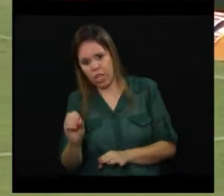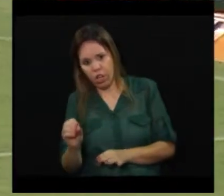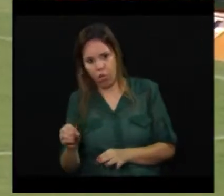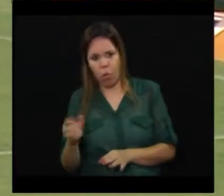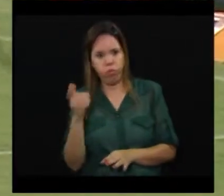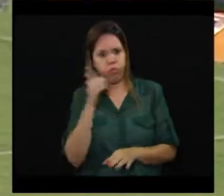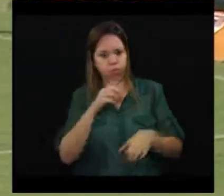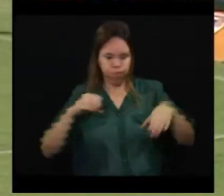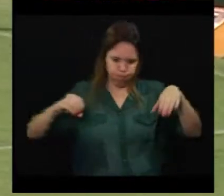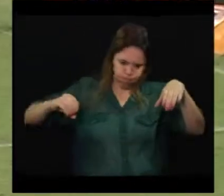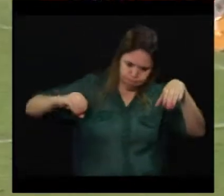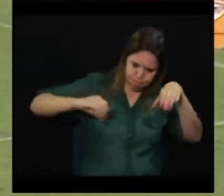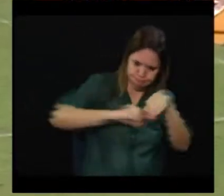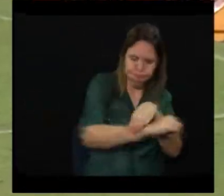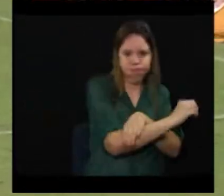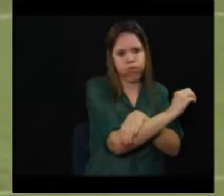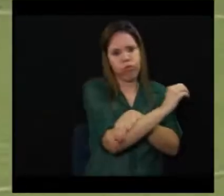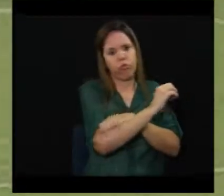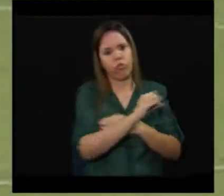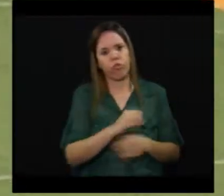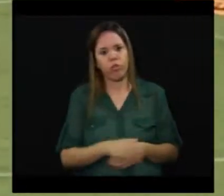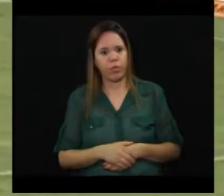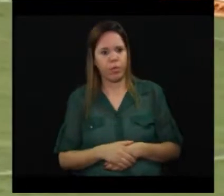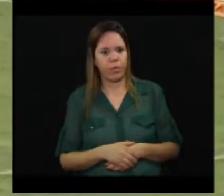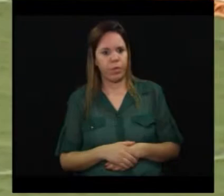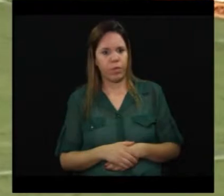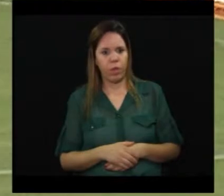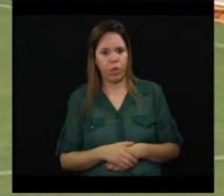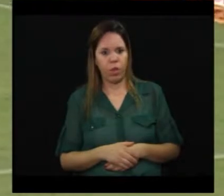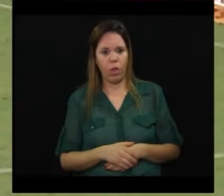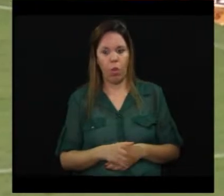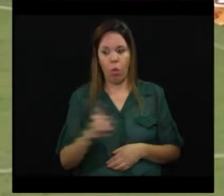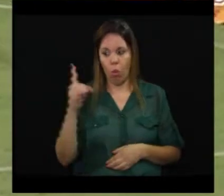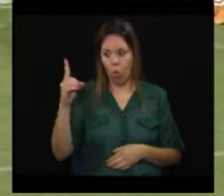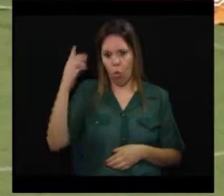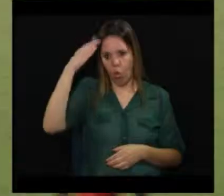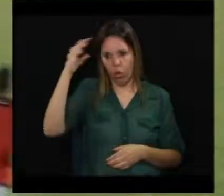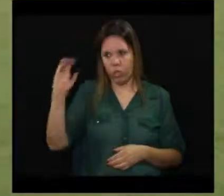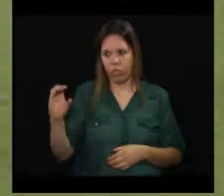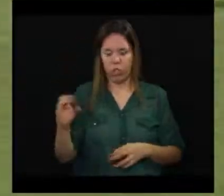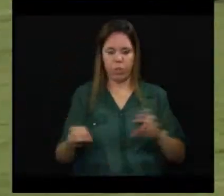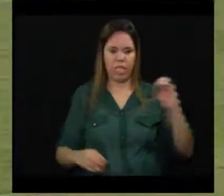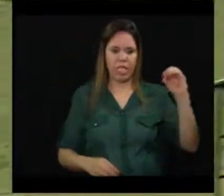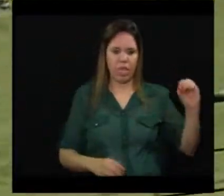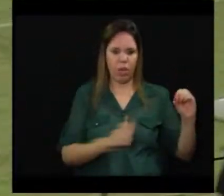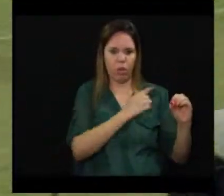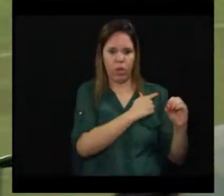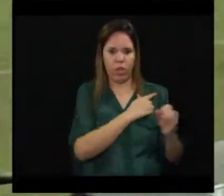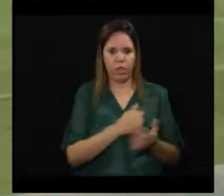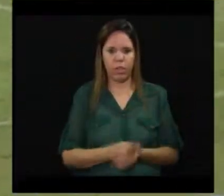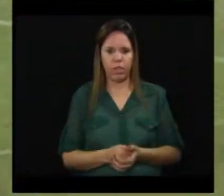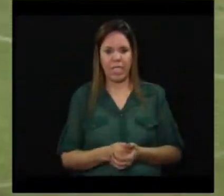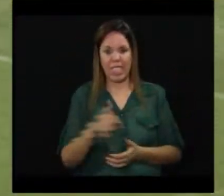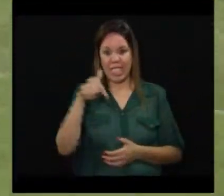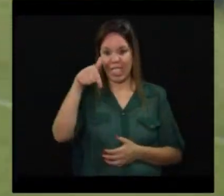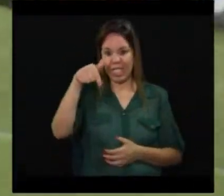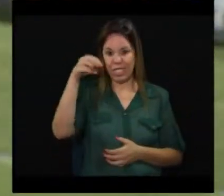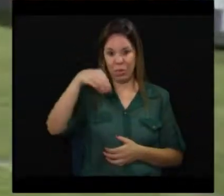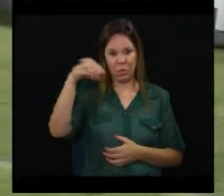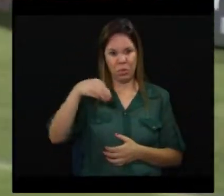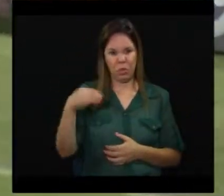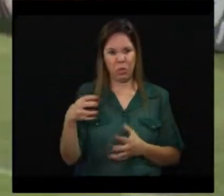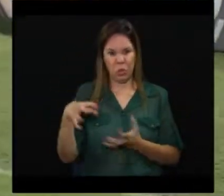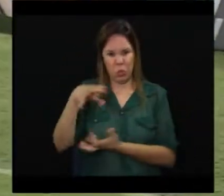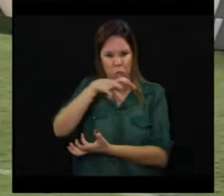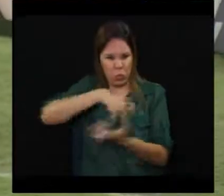e tocou na saída de Giovani. 1-0 Coritiba. 7 minutos de muita